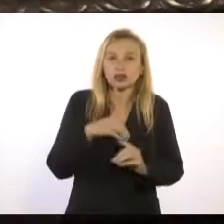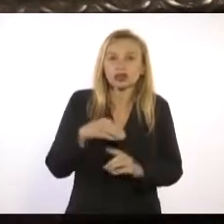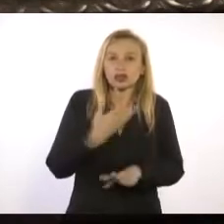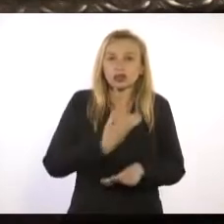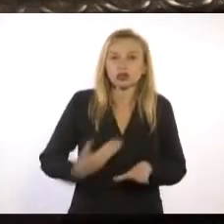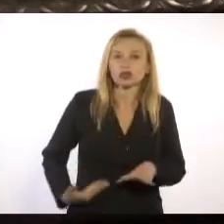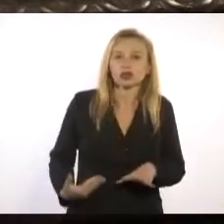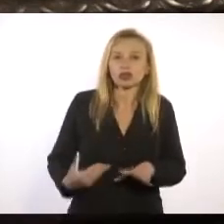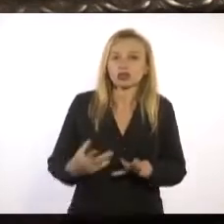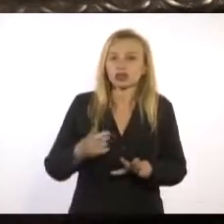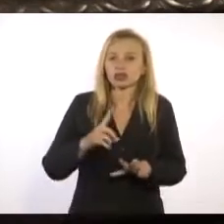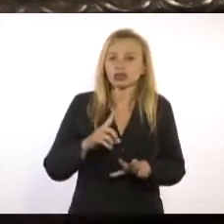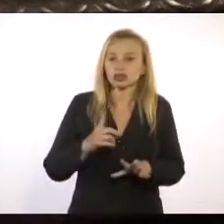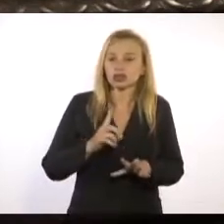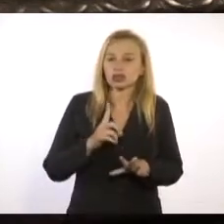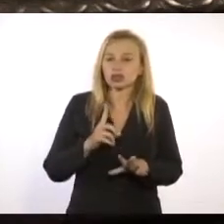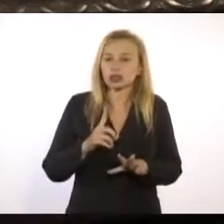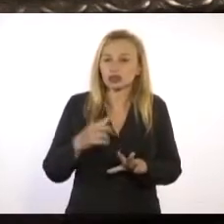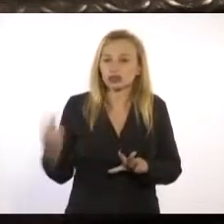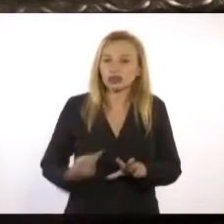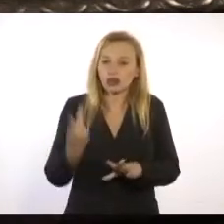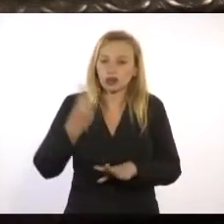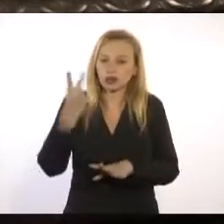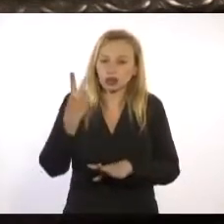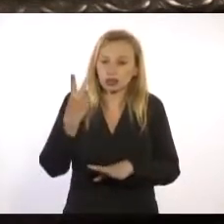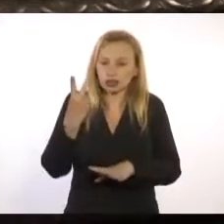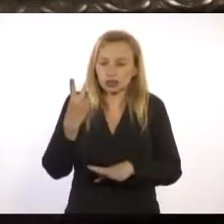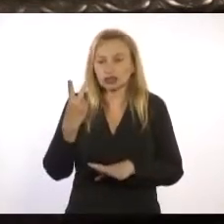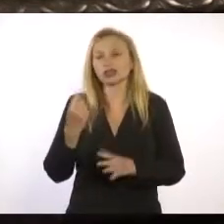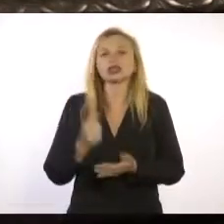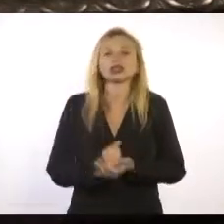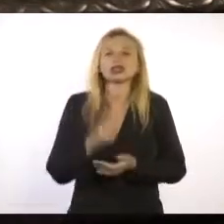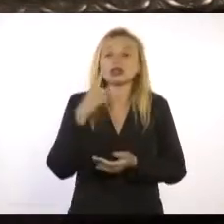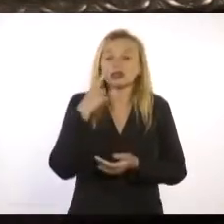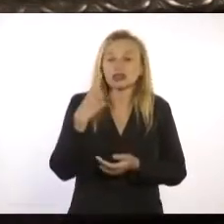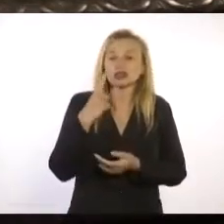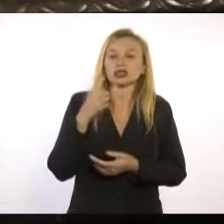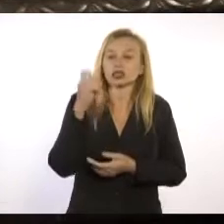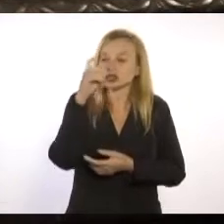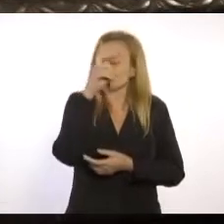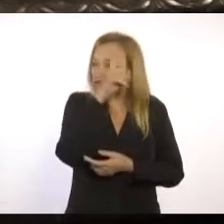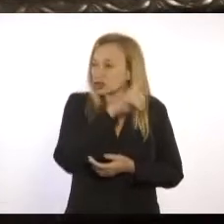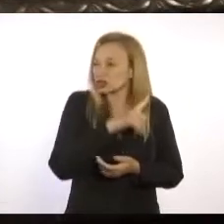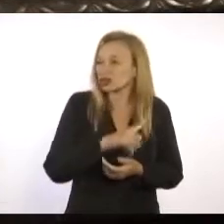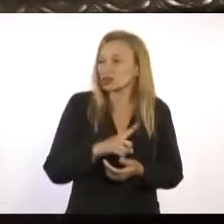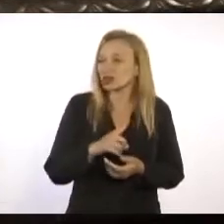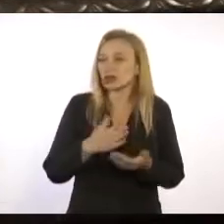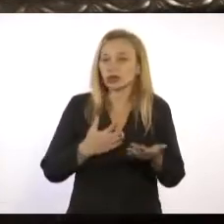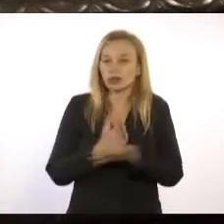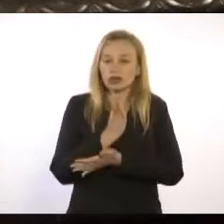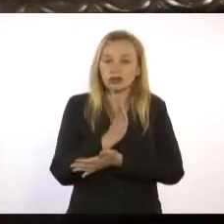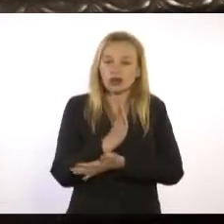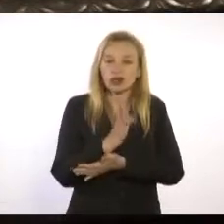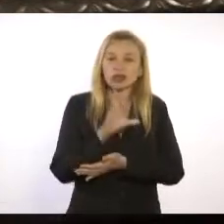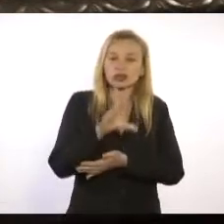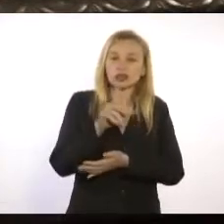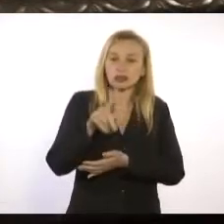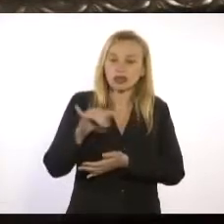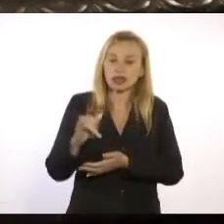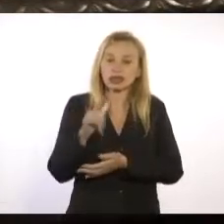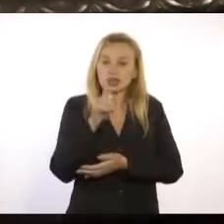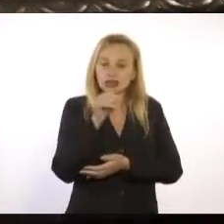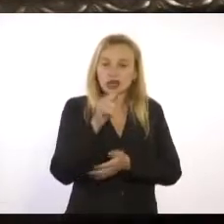pela transparência, visto que a dificuldade que estamos tendo de aprovar uma CPI das águas também demonstra